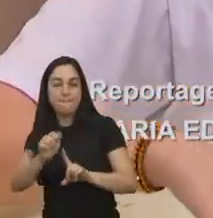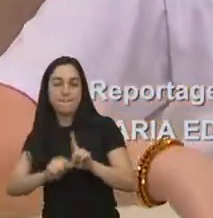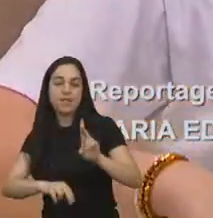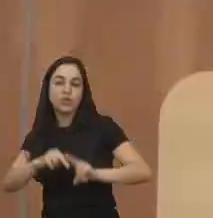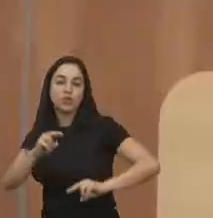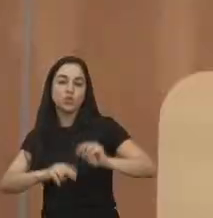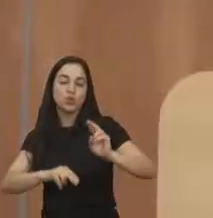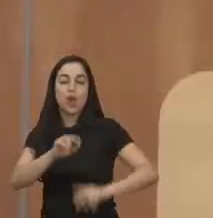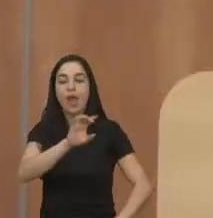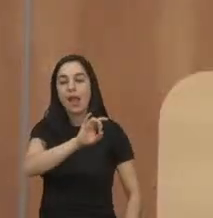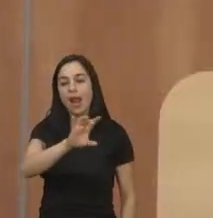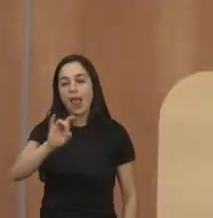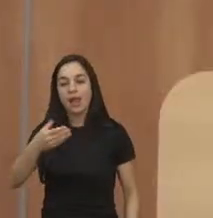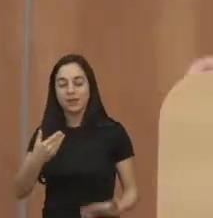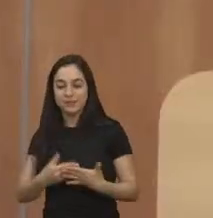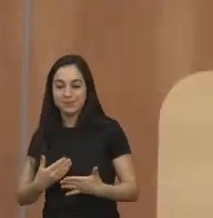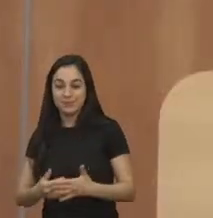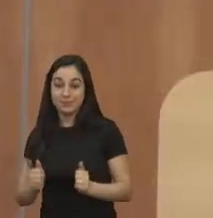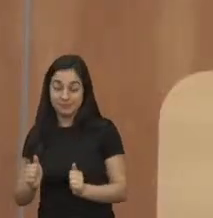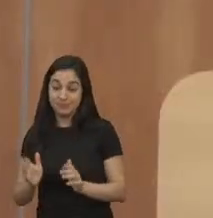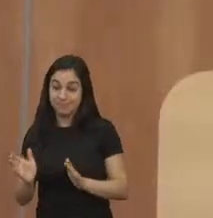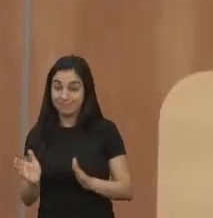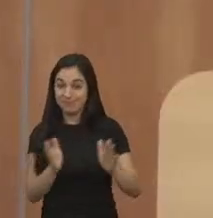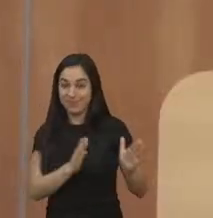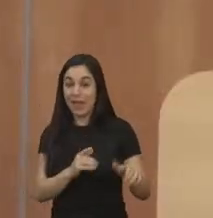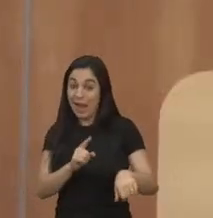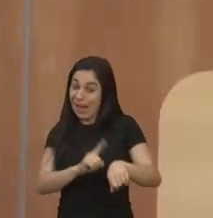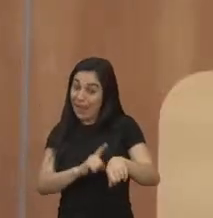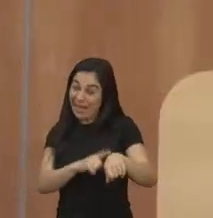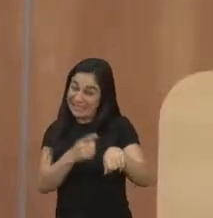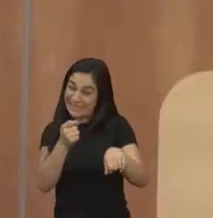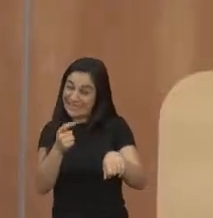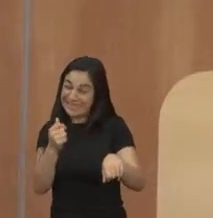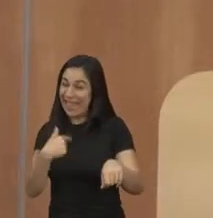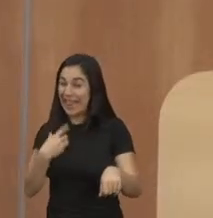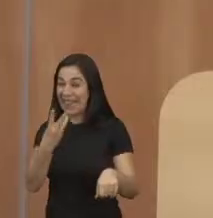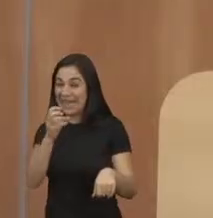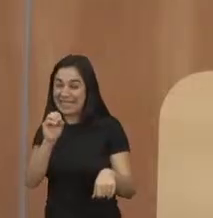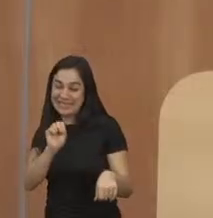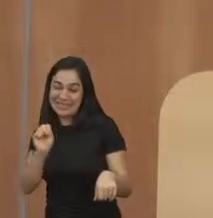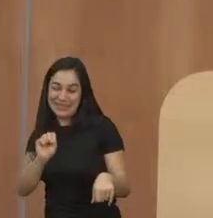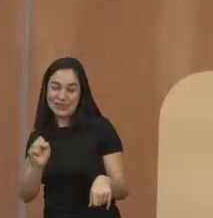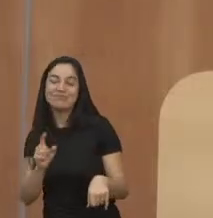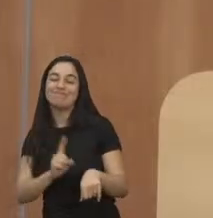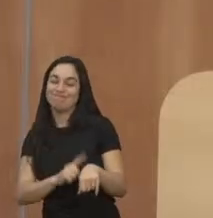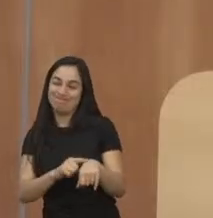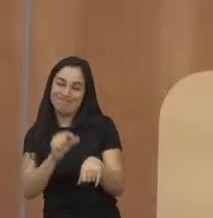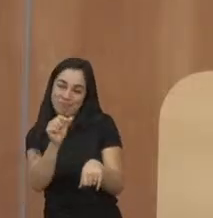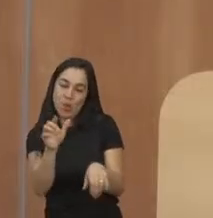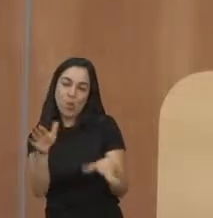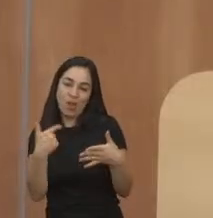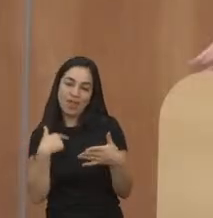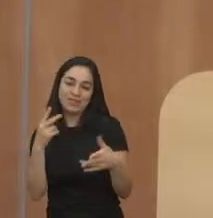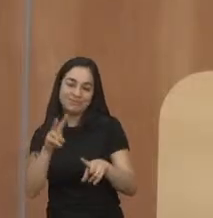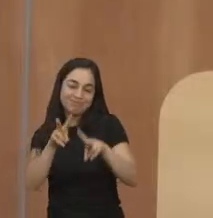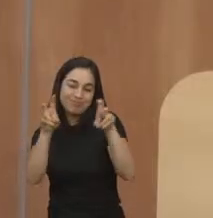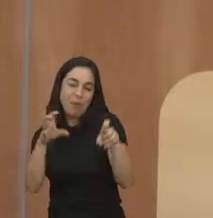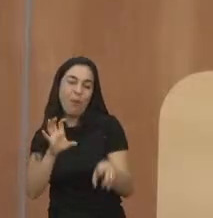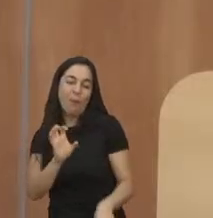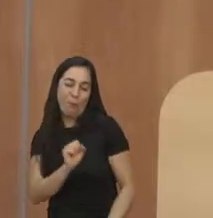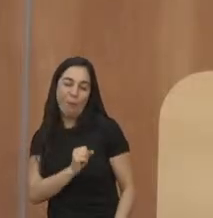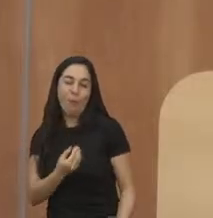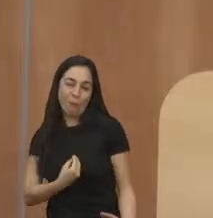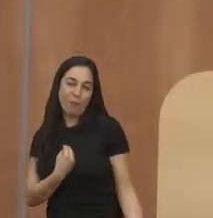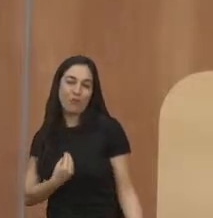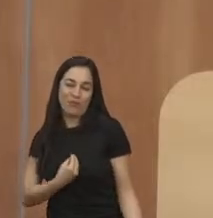cada estudante... Então, o tempo está acabando, só tem mais 30 segundos. O tempo é curto quando a gente fala do que a gente ama, né, e